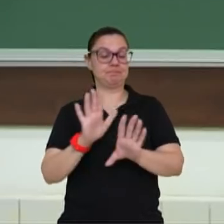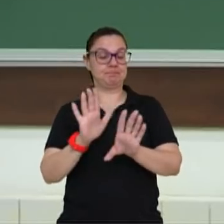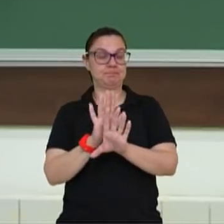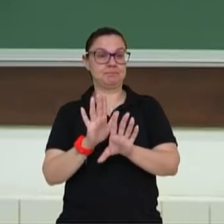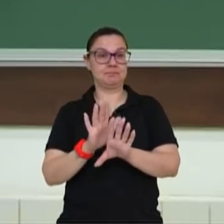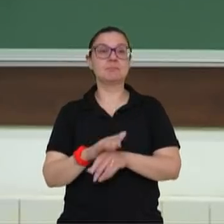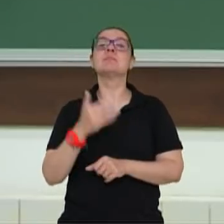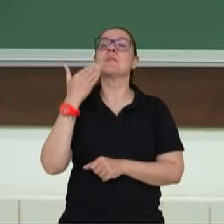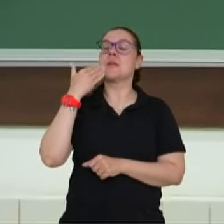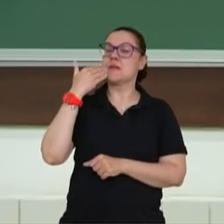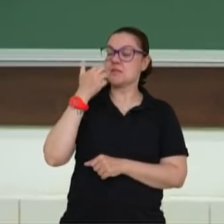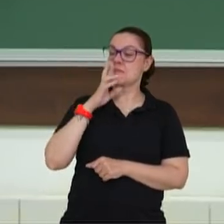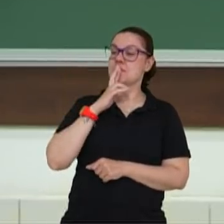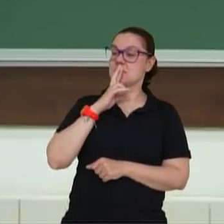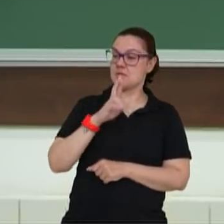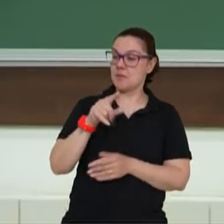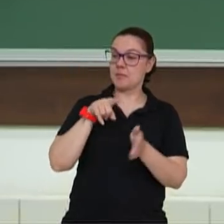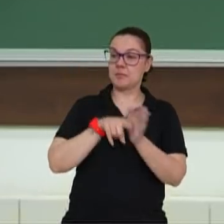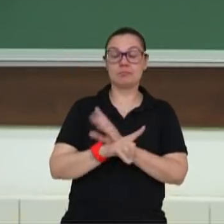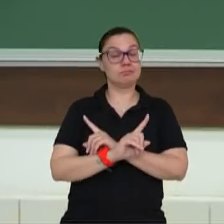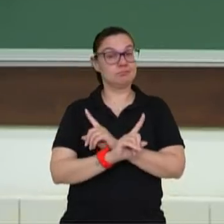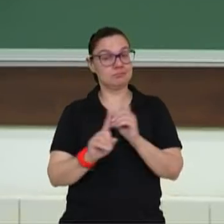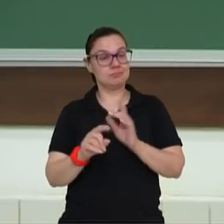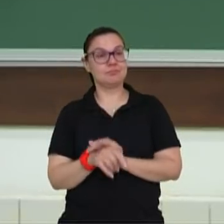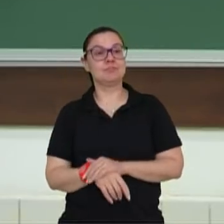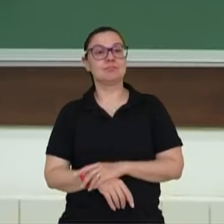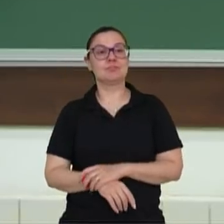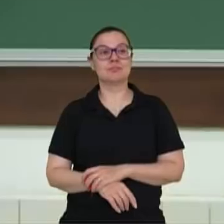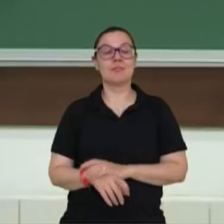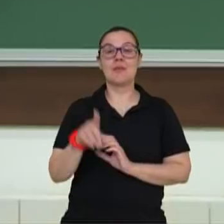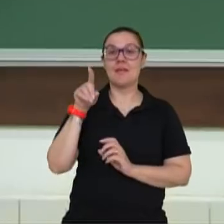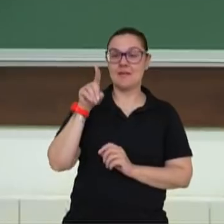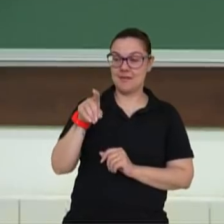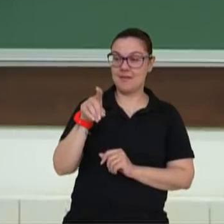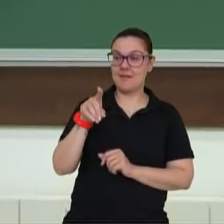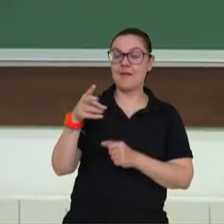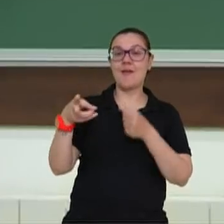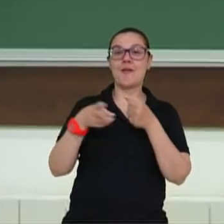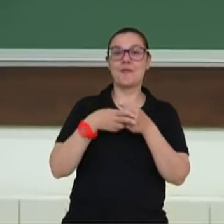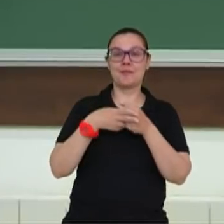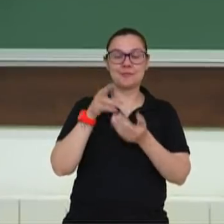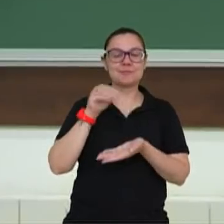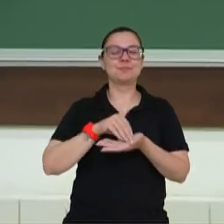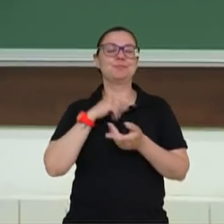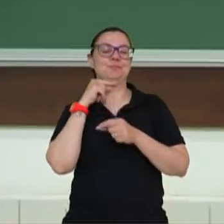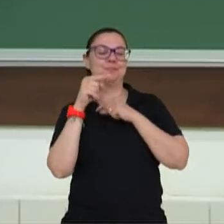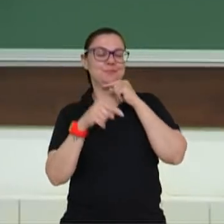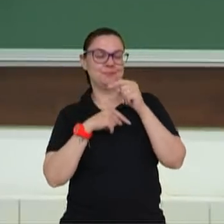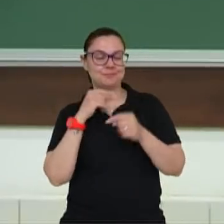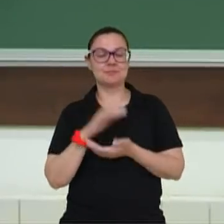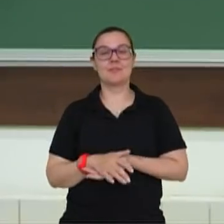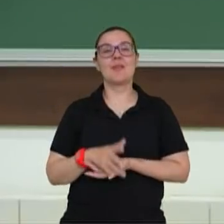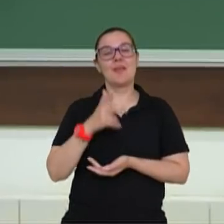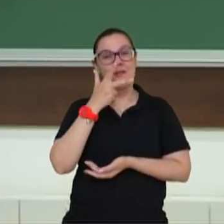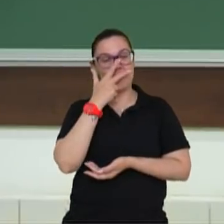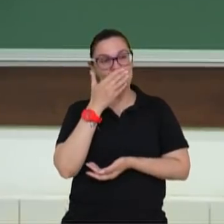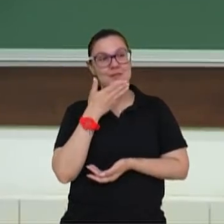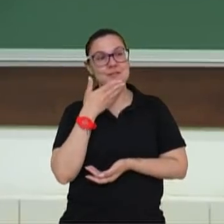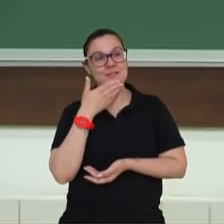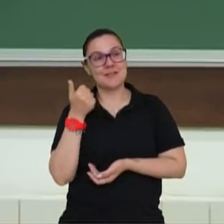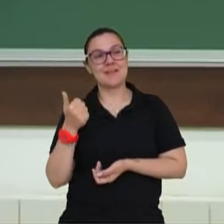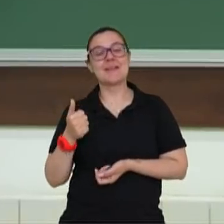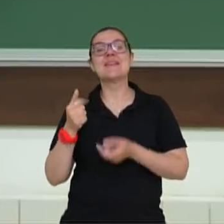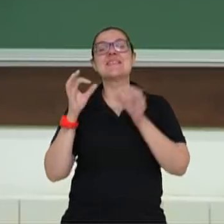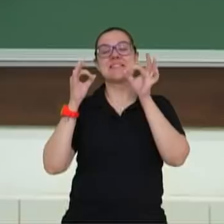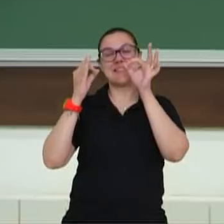que você sabe a pergunta e que não é, então aquele que vai estar lá e que você talvez vai ter a dúvida, mas como